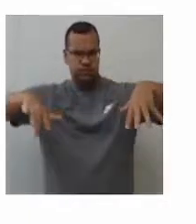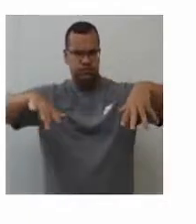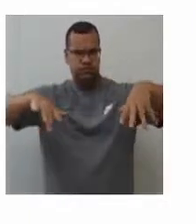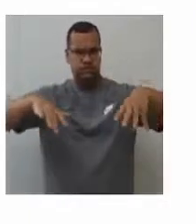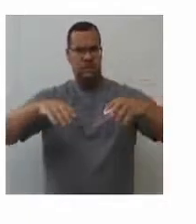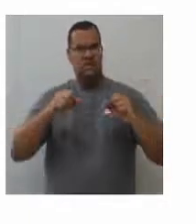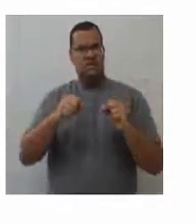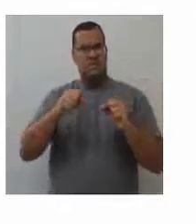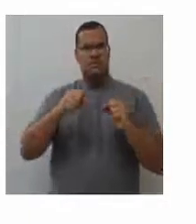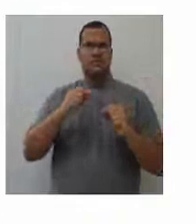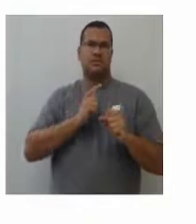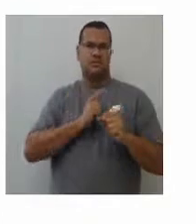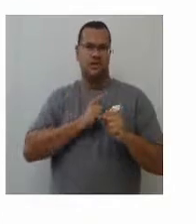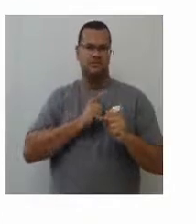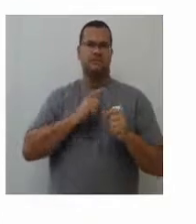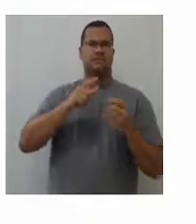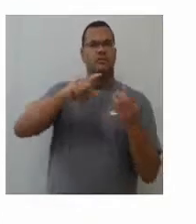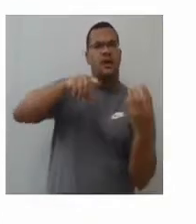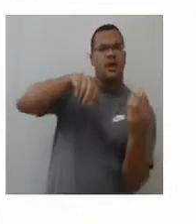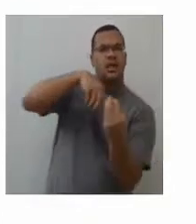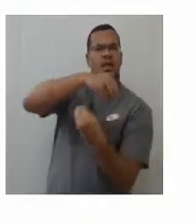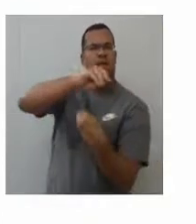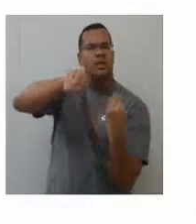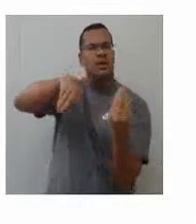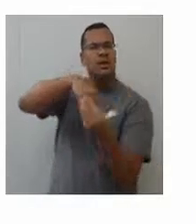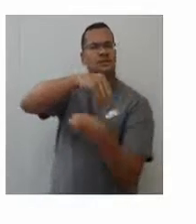suspensão, emulsão,